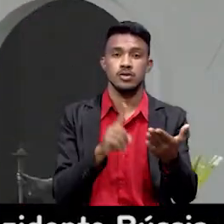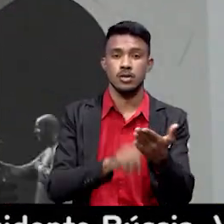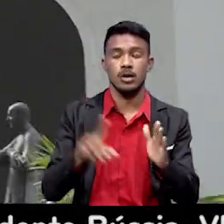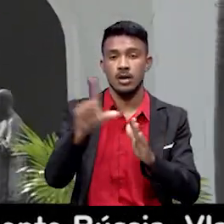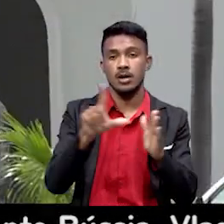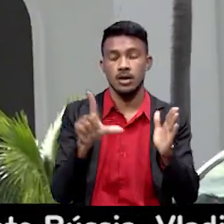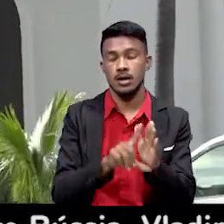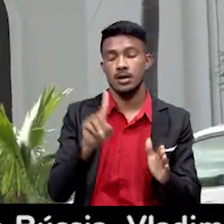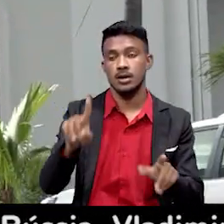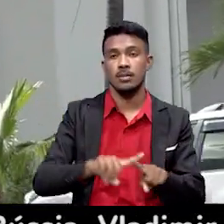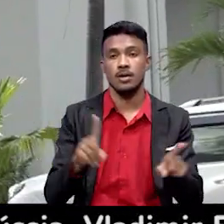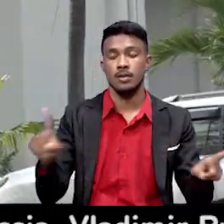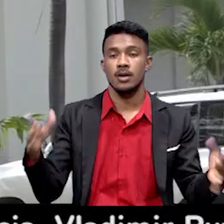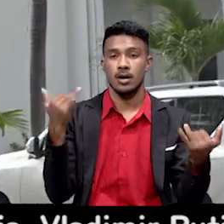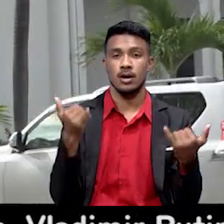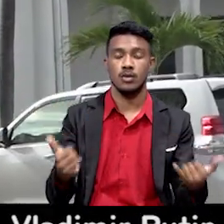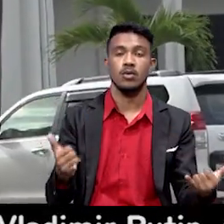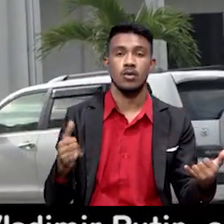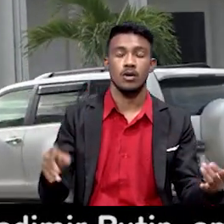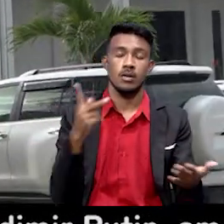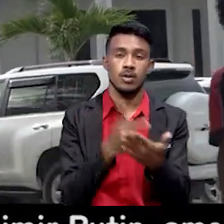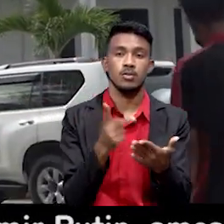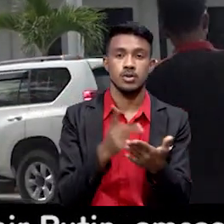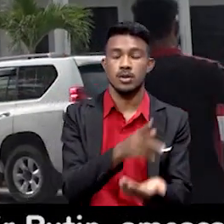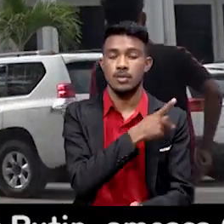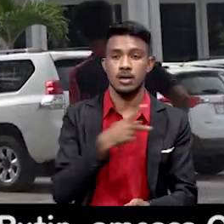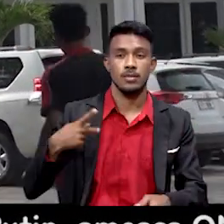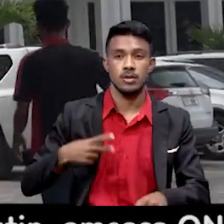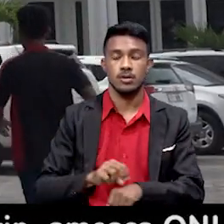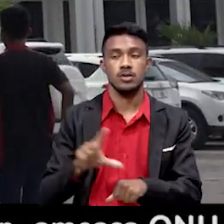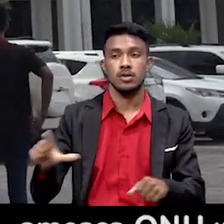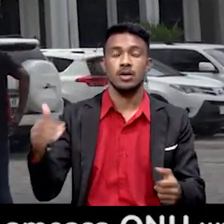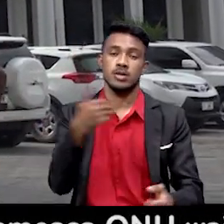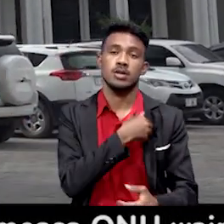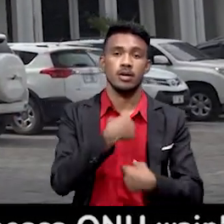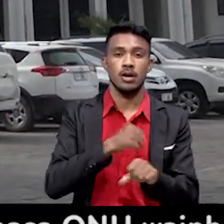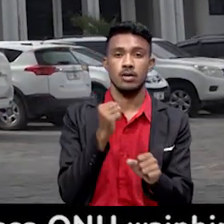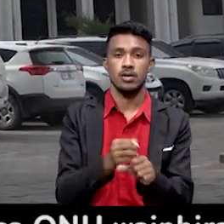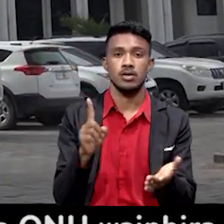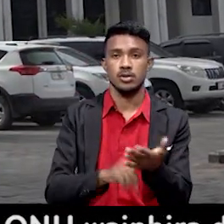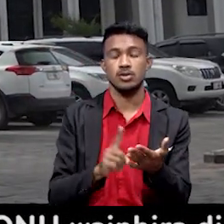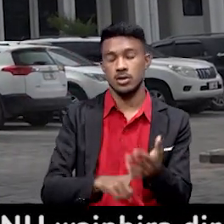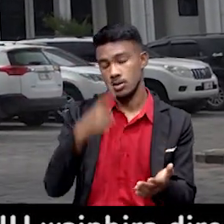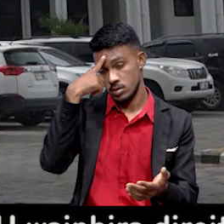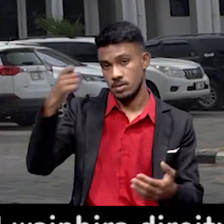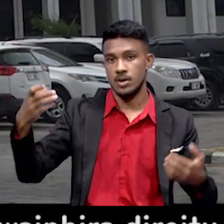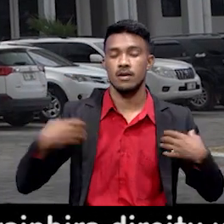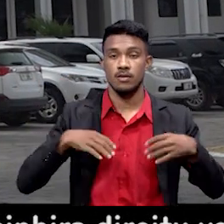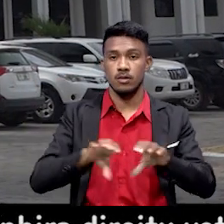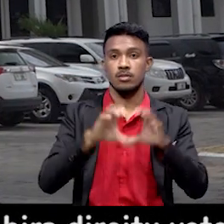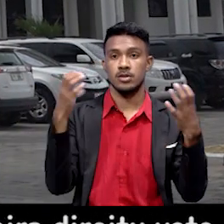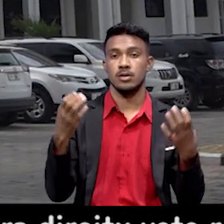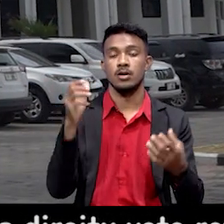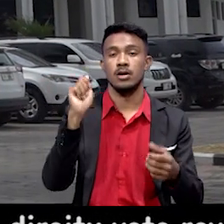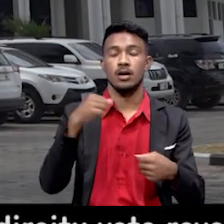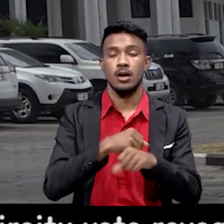refere, mebetu agora proposta refere Parlamento Nacional sedau kalo discussão, tamba se ia hela comissão A, nebe